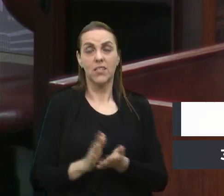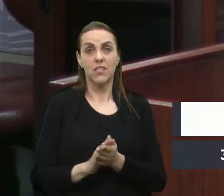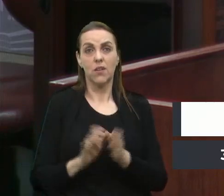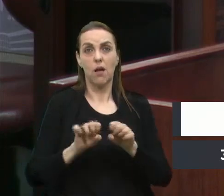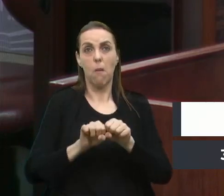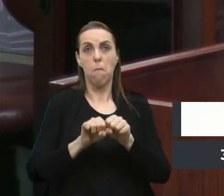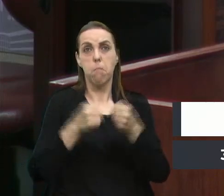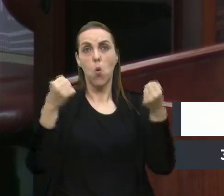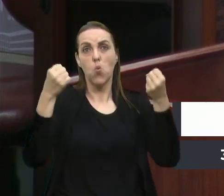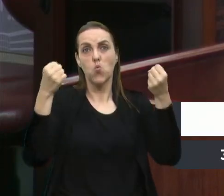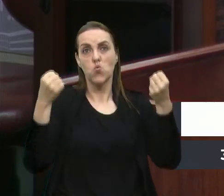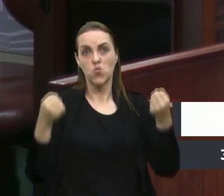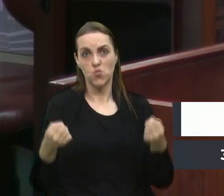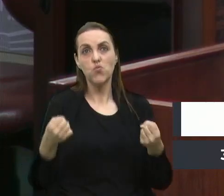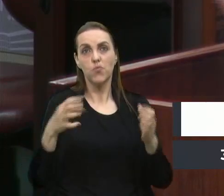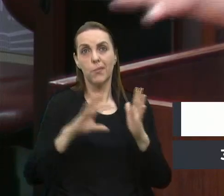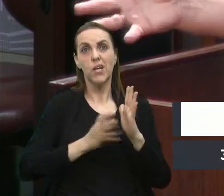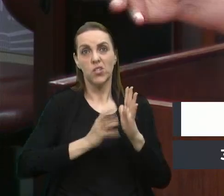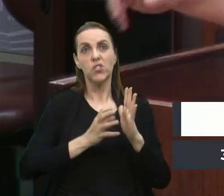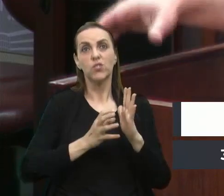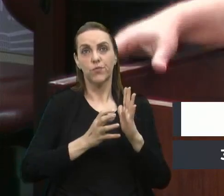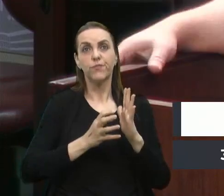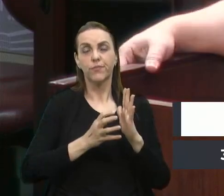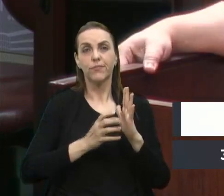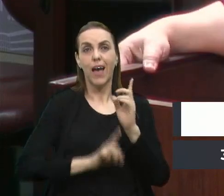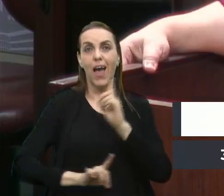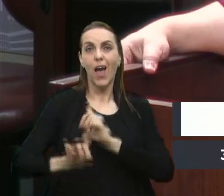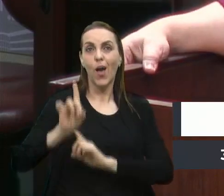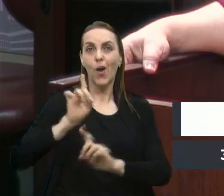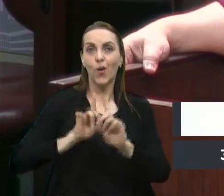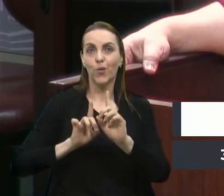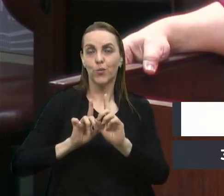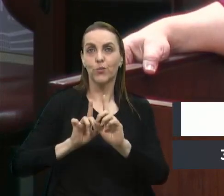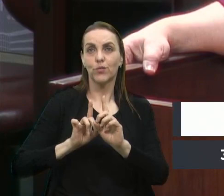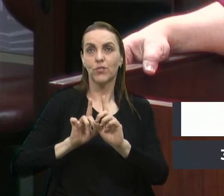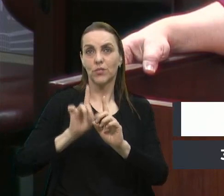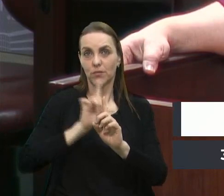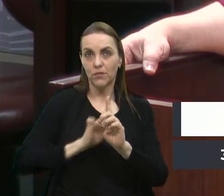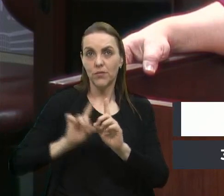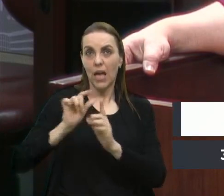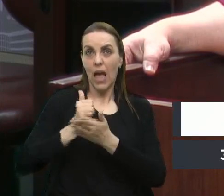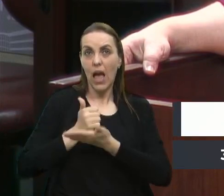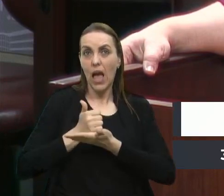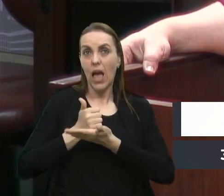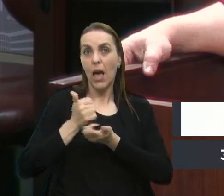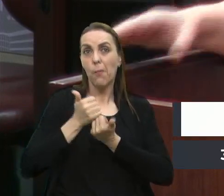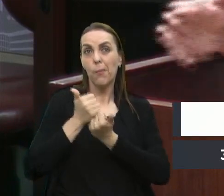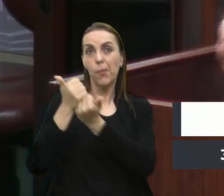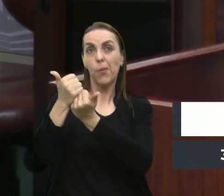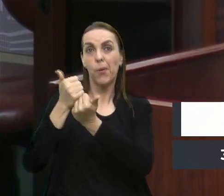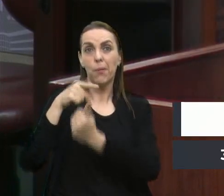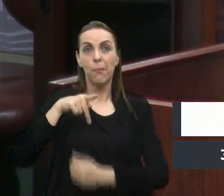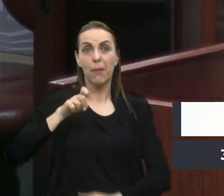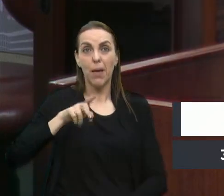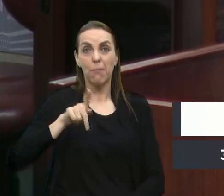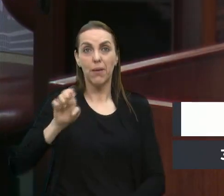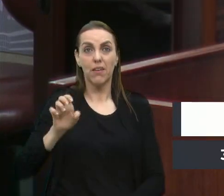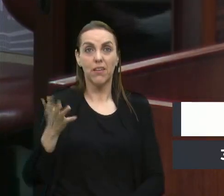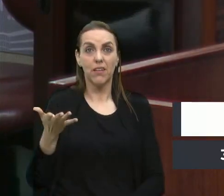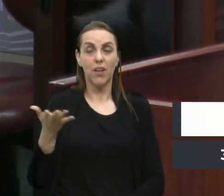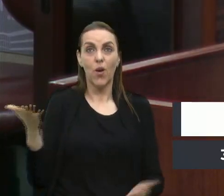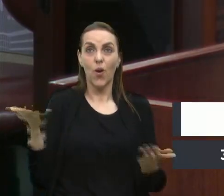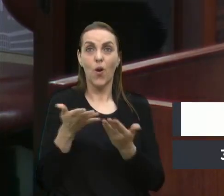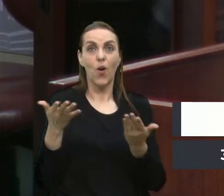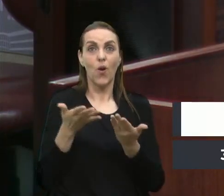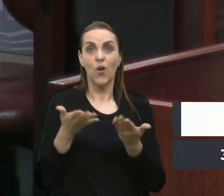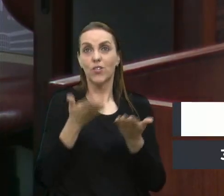partido, alguns foram apoiar o Pepe, e hoje estão nos quadros